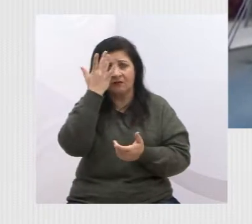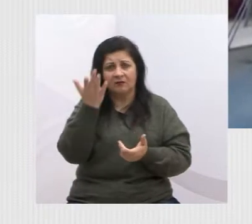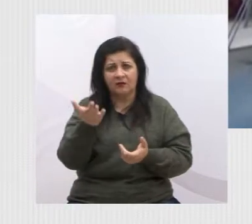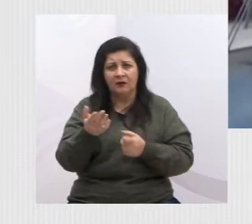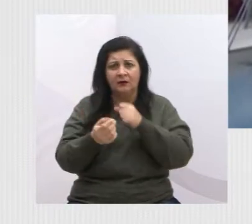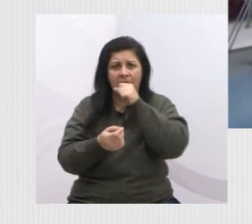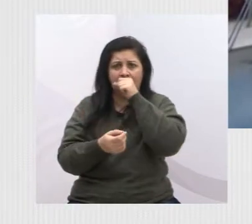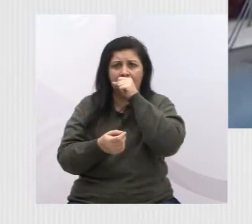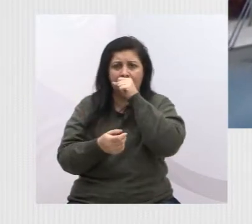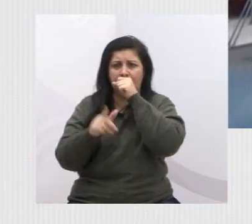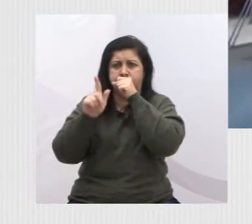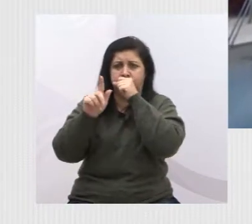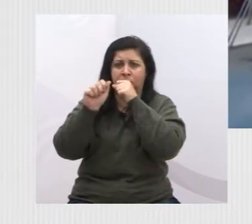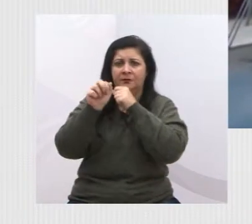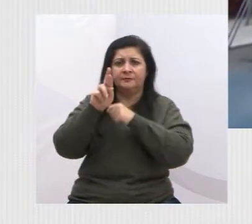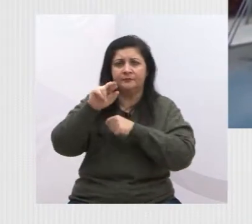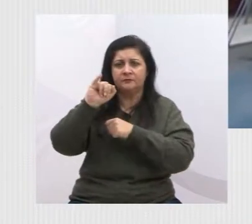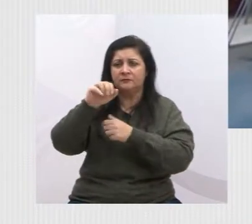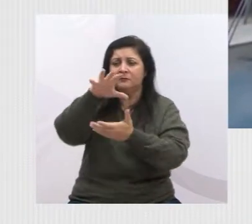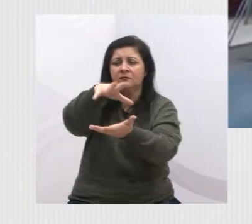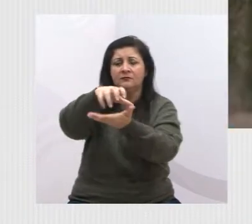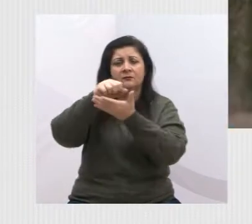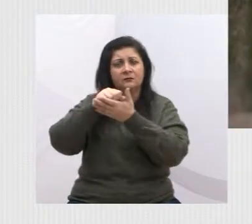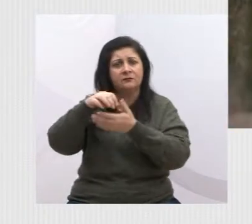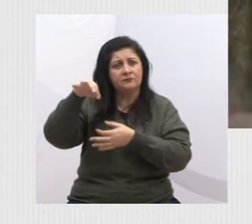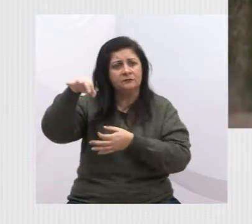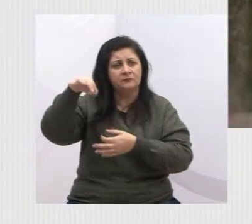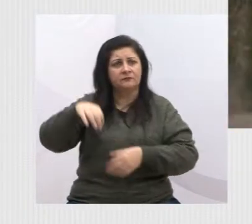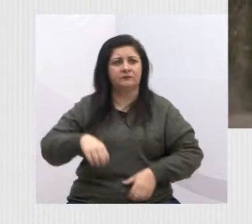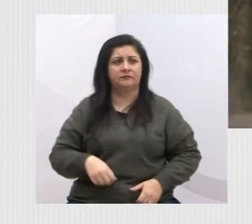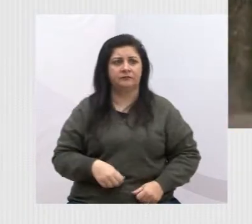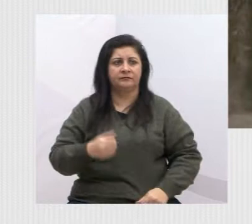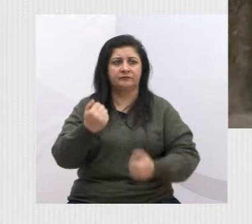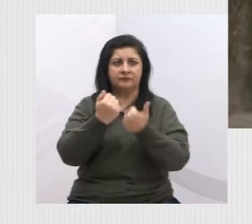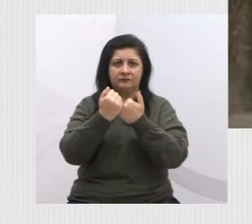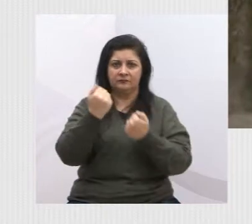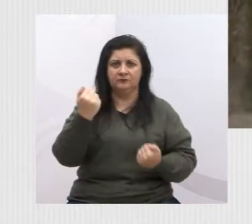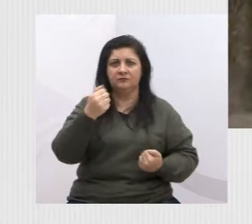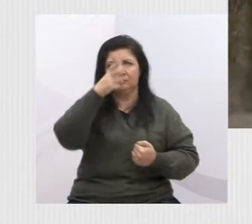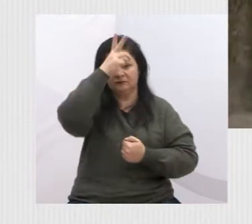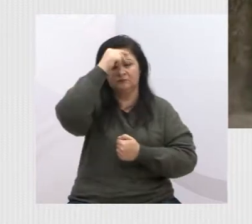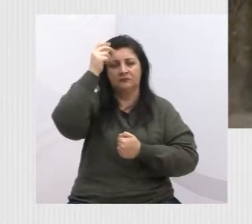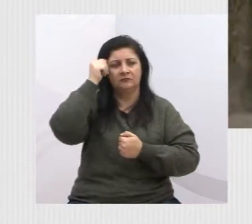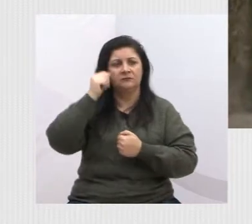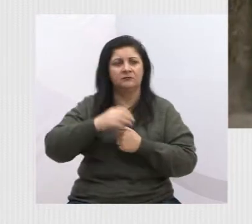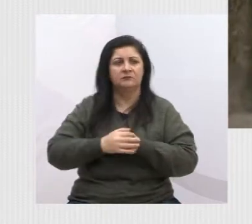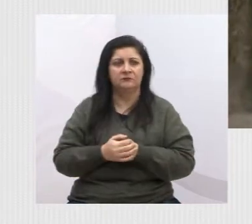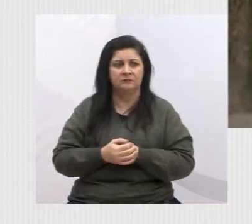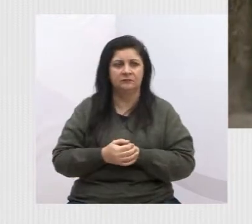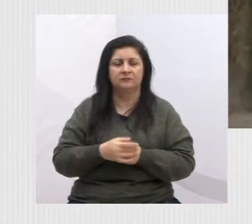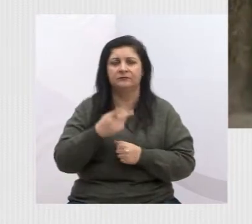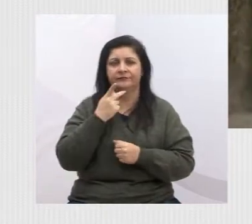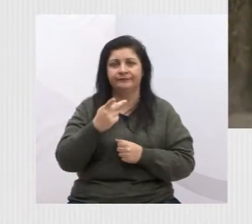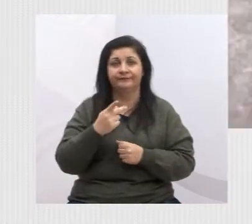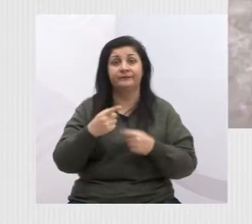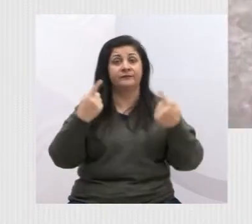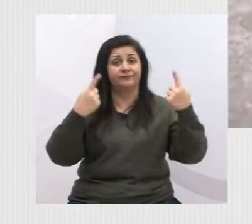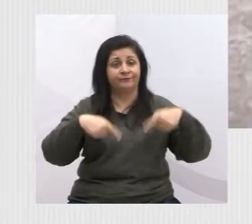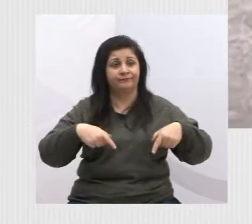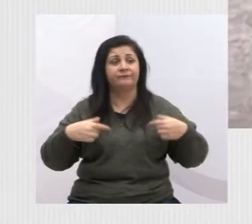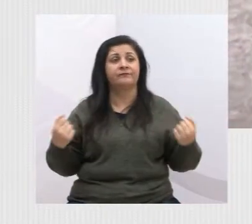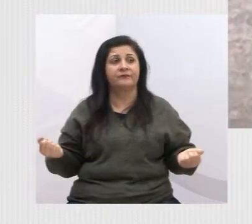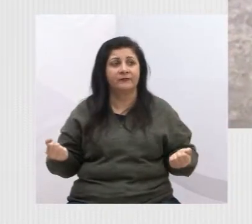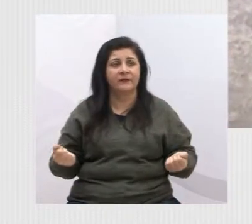os rapazes da coleta retirar, né? O subprefeito do bairro afirma que um dos maiores desafios da região